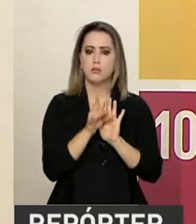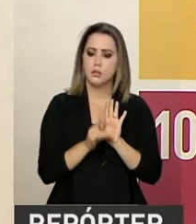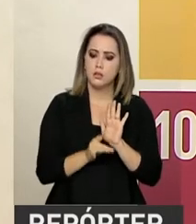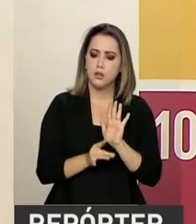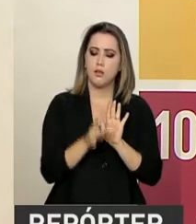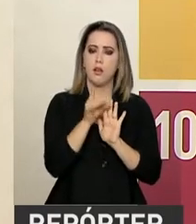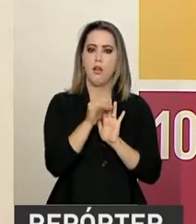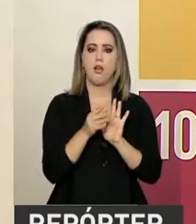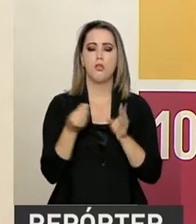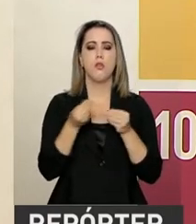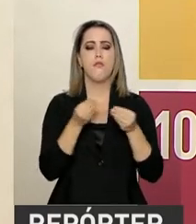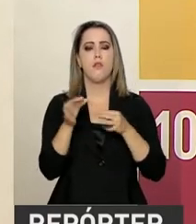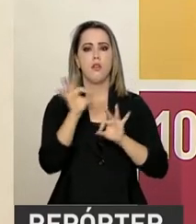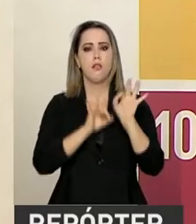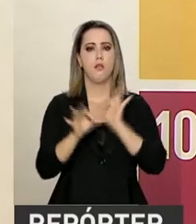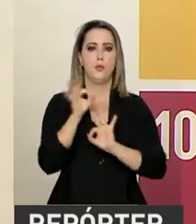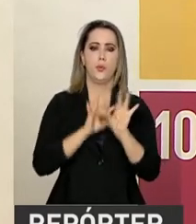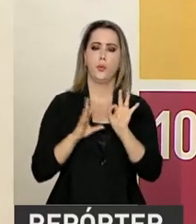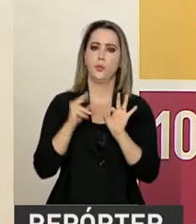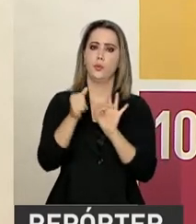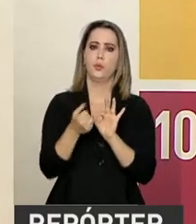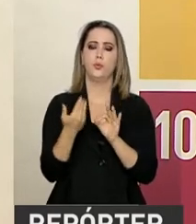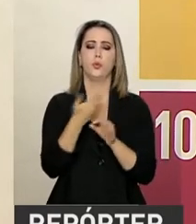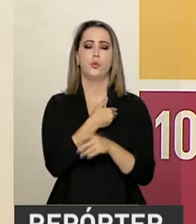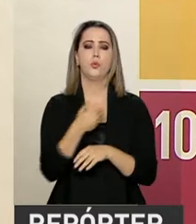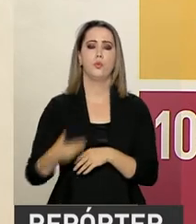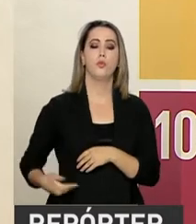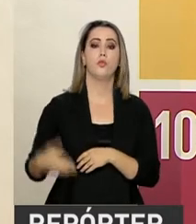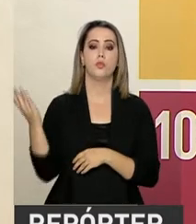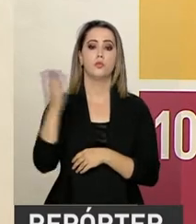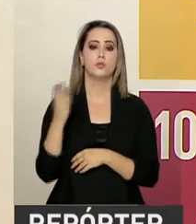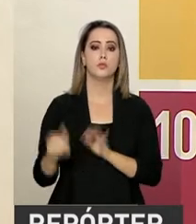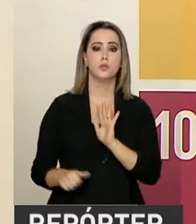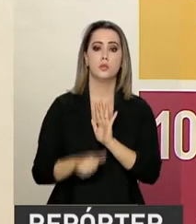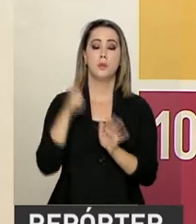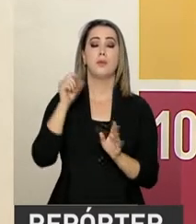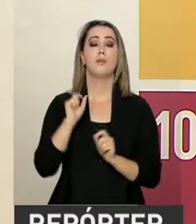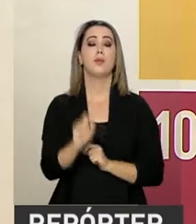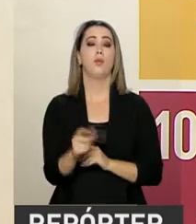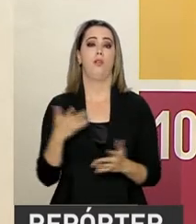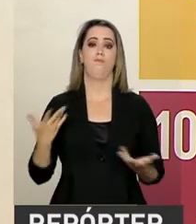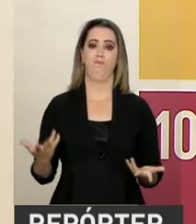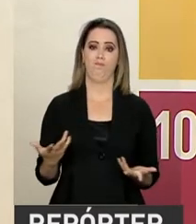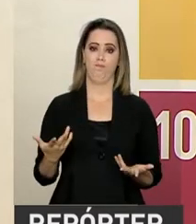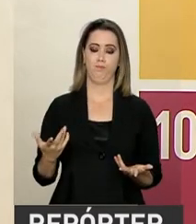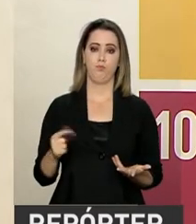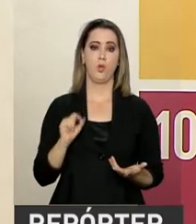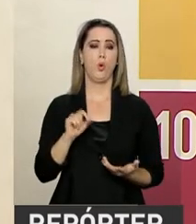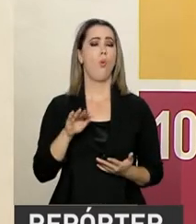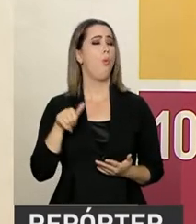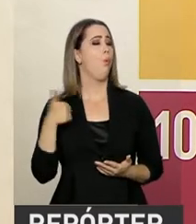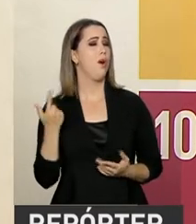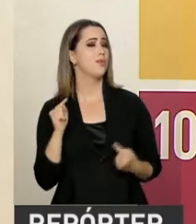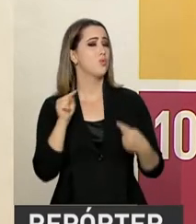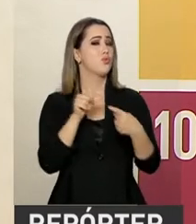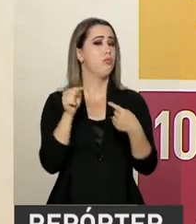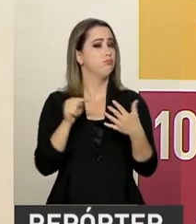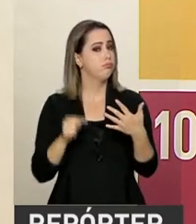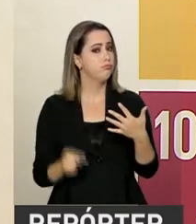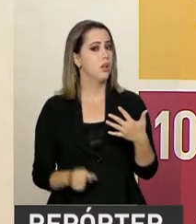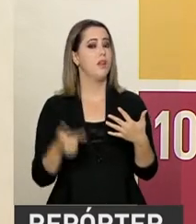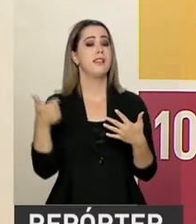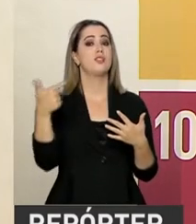quatro anos estabelece o programa programação do governo brasileiro a primeira atitude é que os objetivos de tons